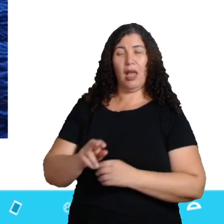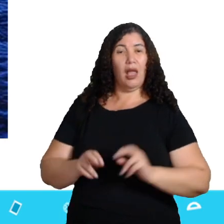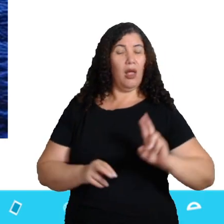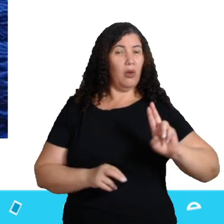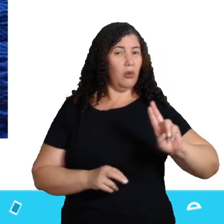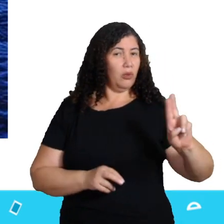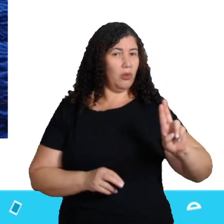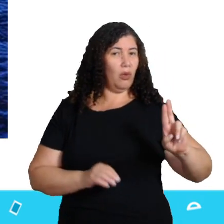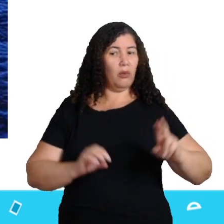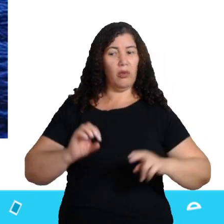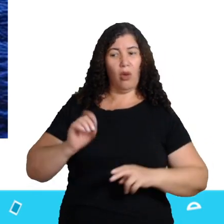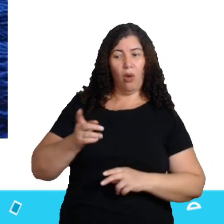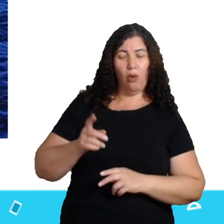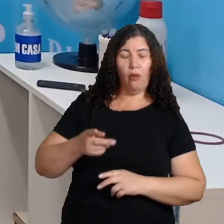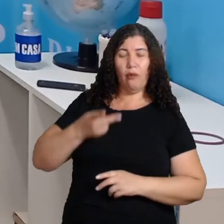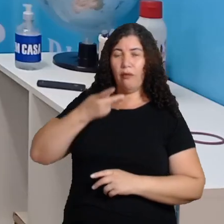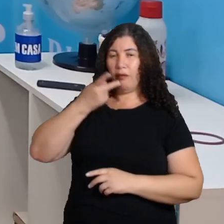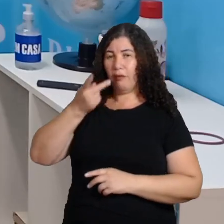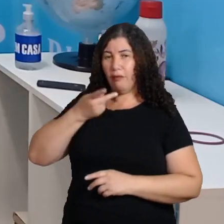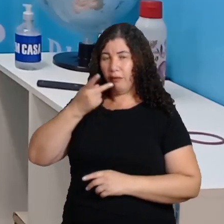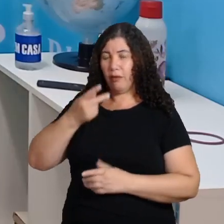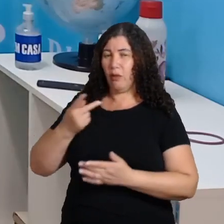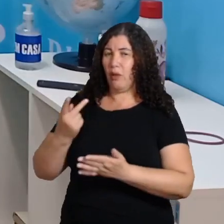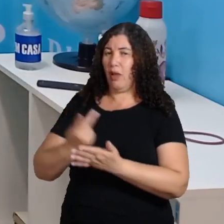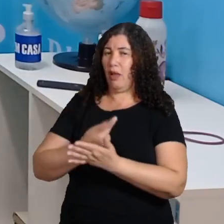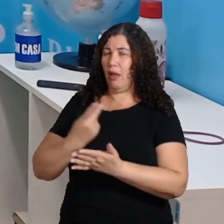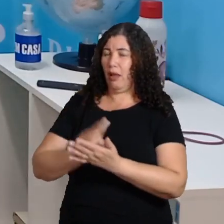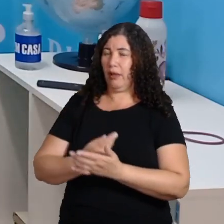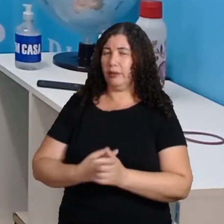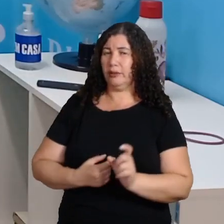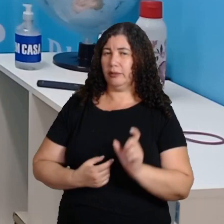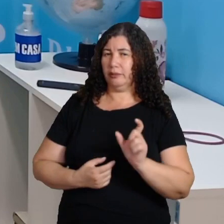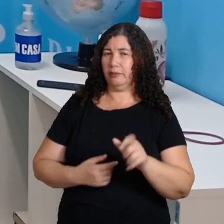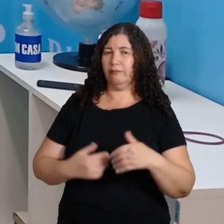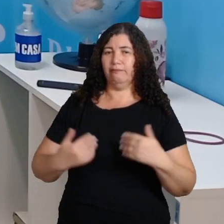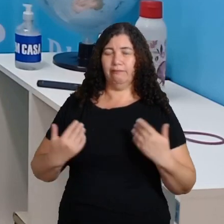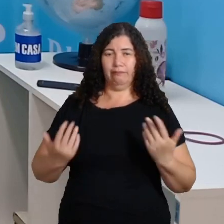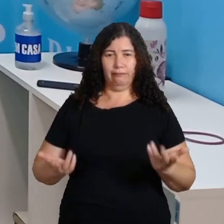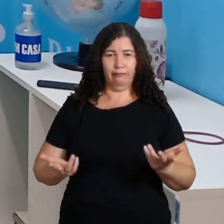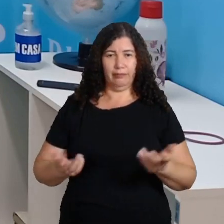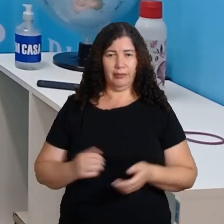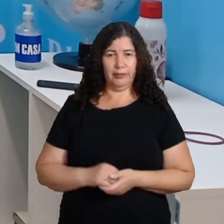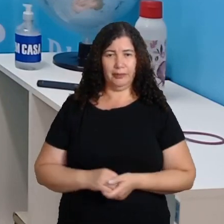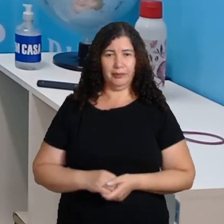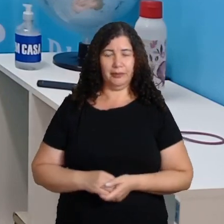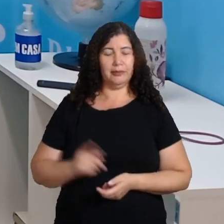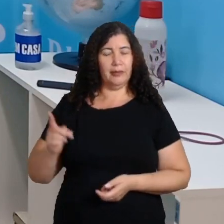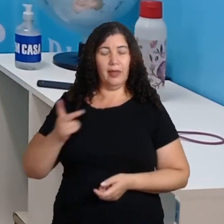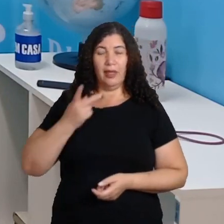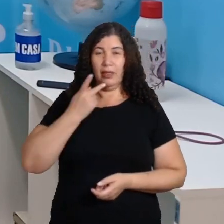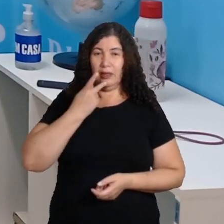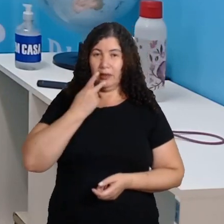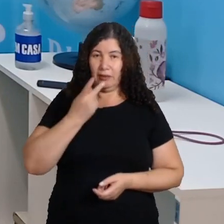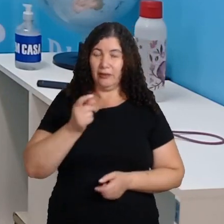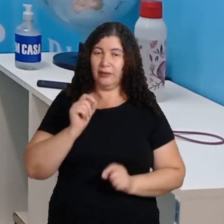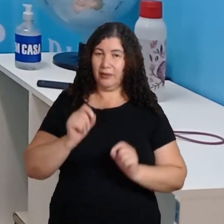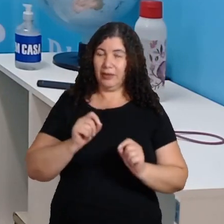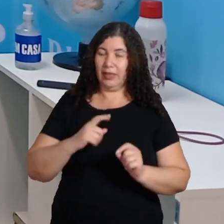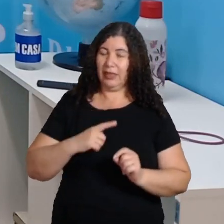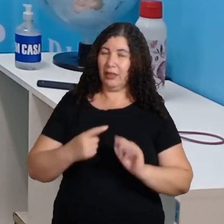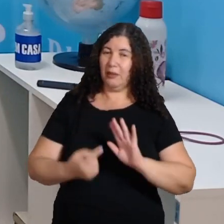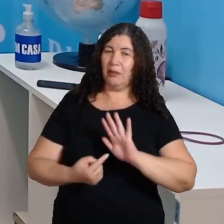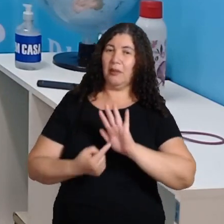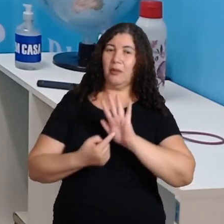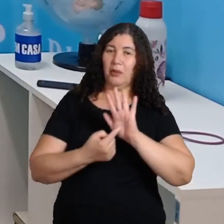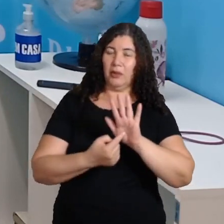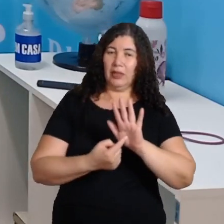ou um erro de concordância, o que é que ele está sugerindo? Ele está trabalhando com